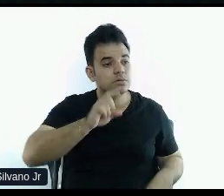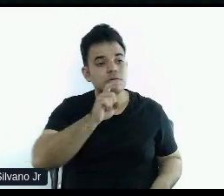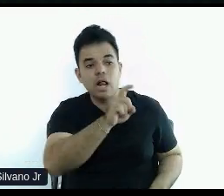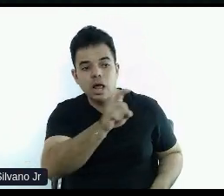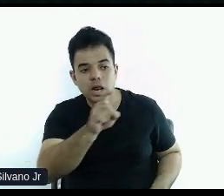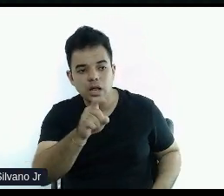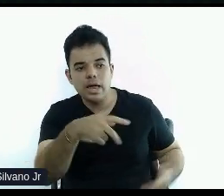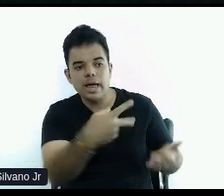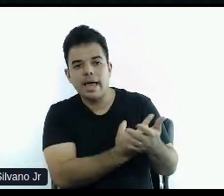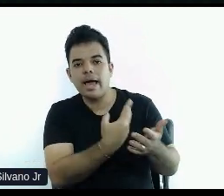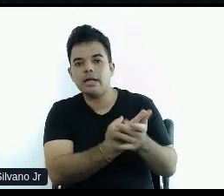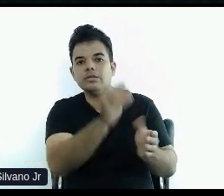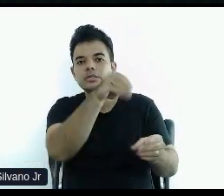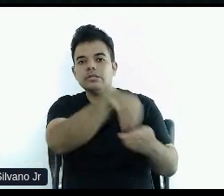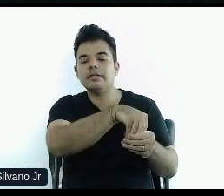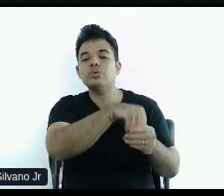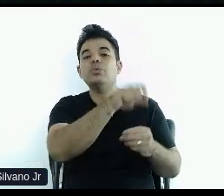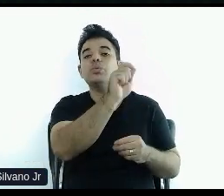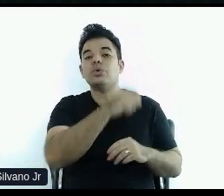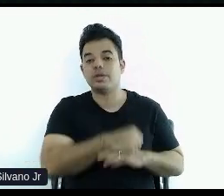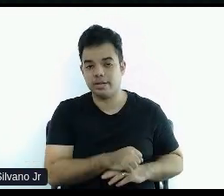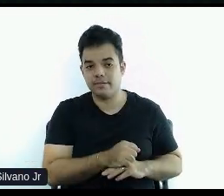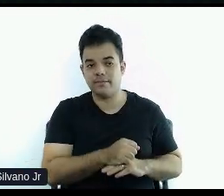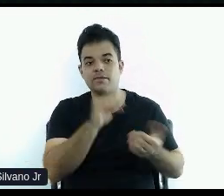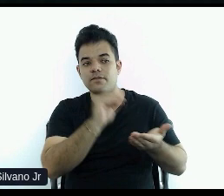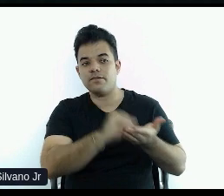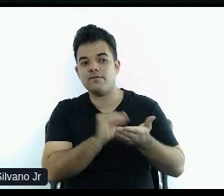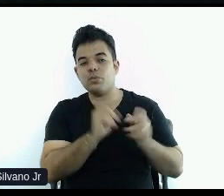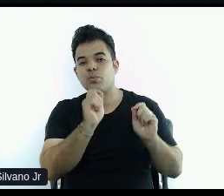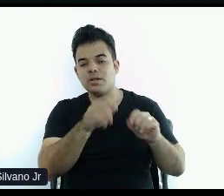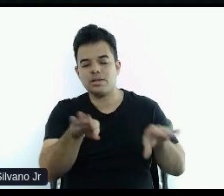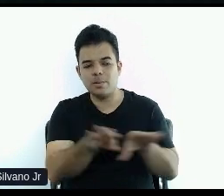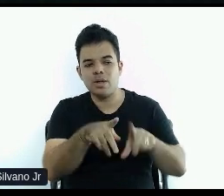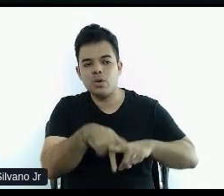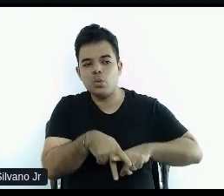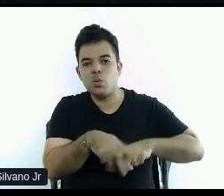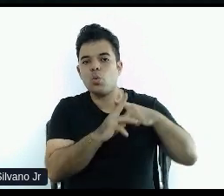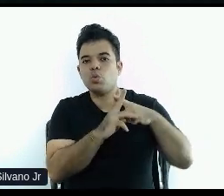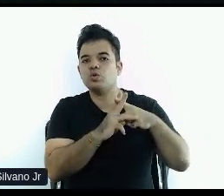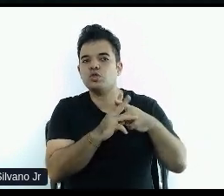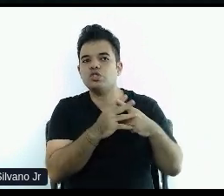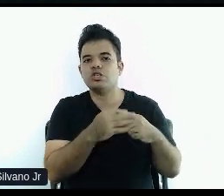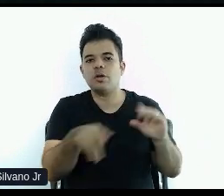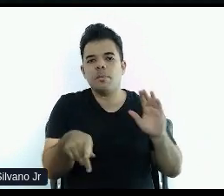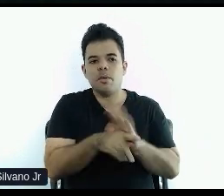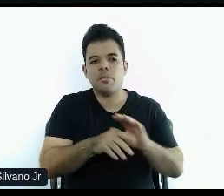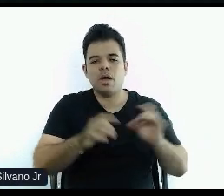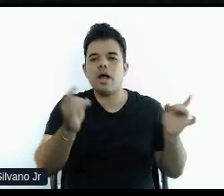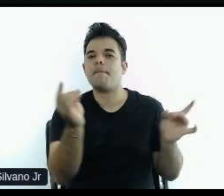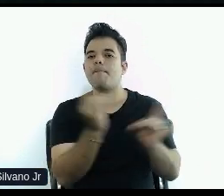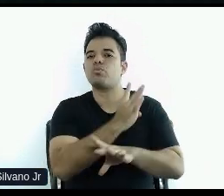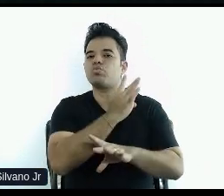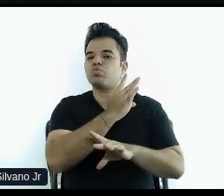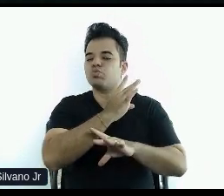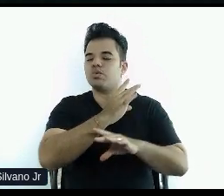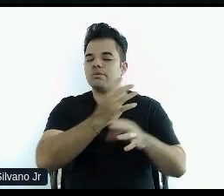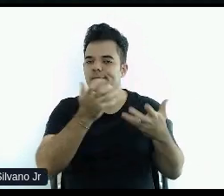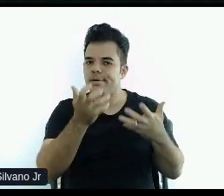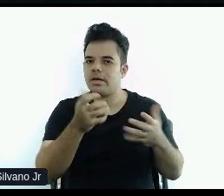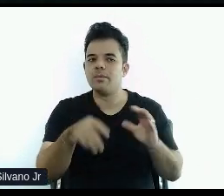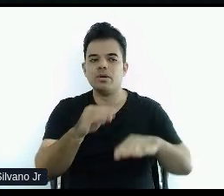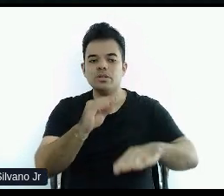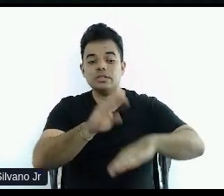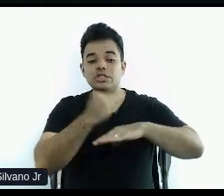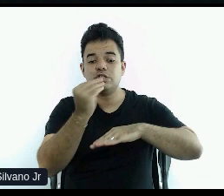falhas e como a gente poderia corrigir e consolidar essas falhas. Quais eram as recomendações de solução que a